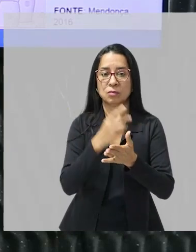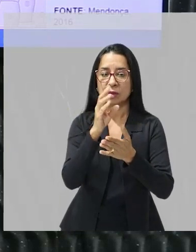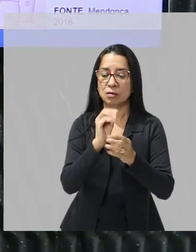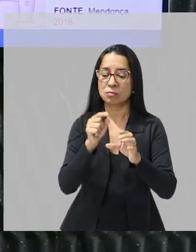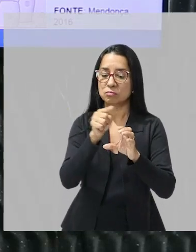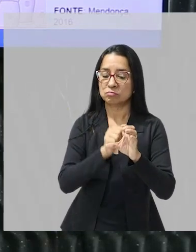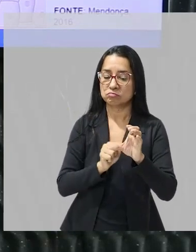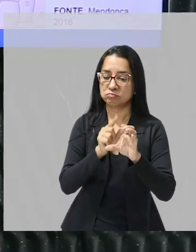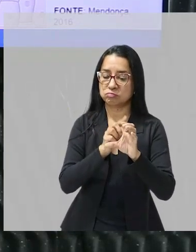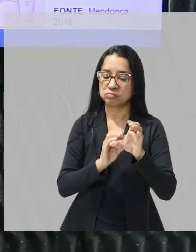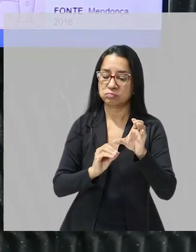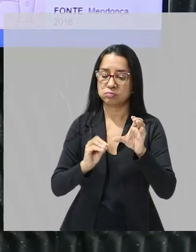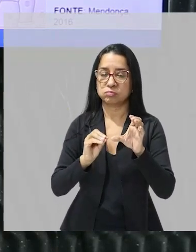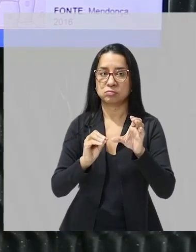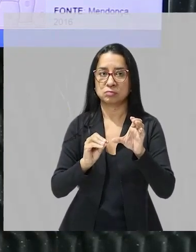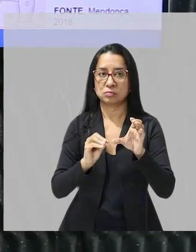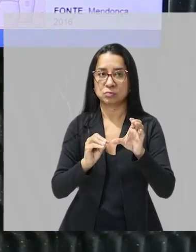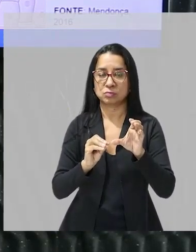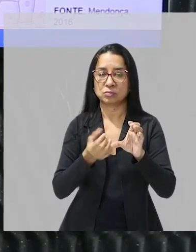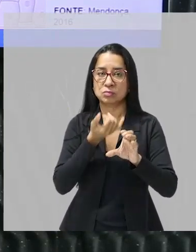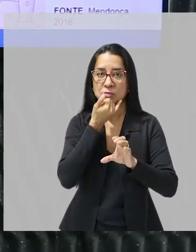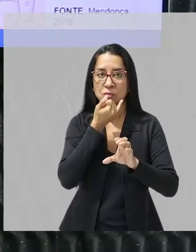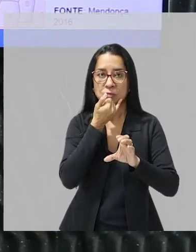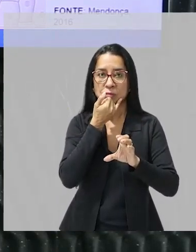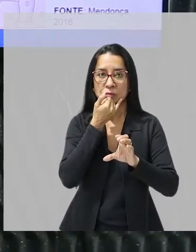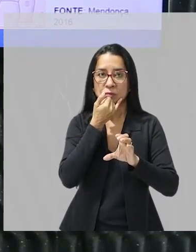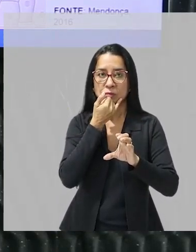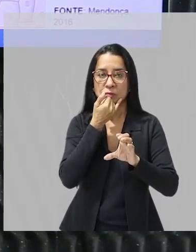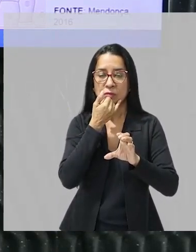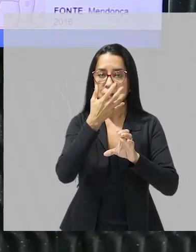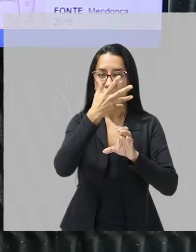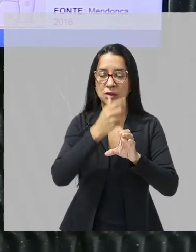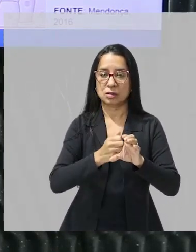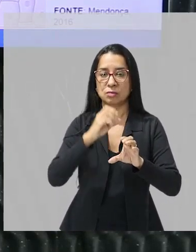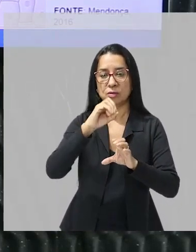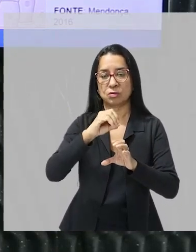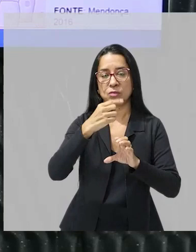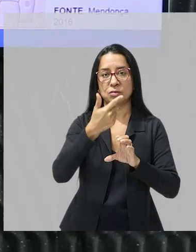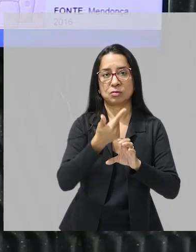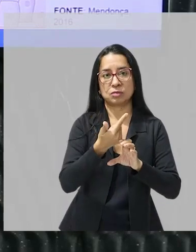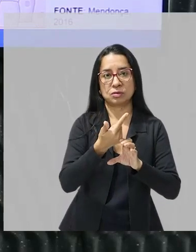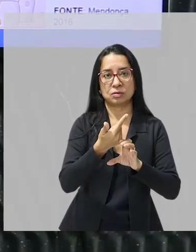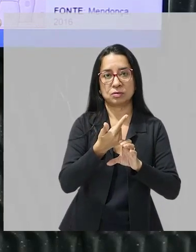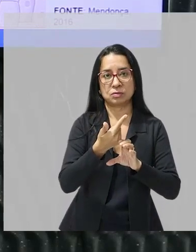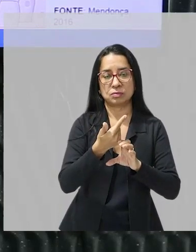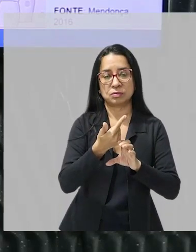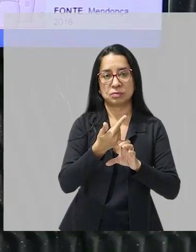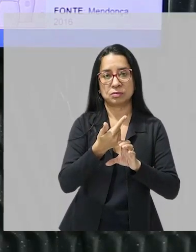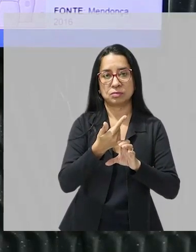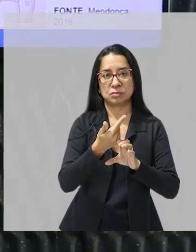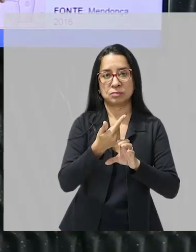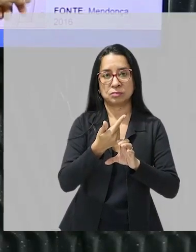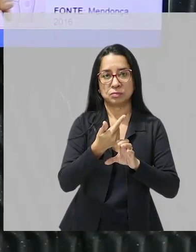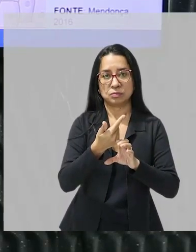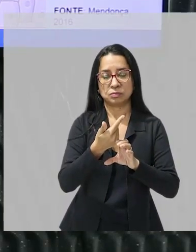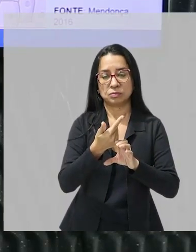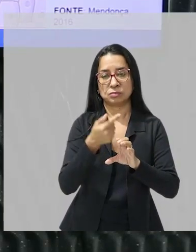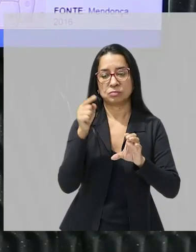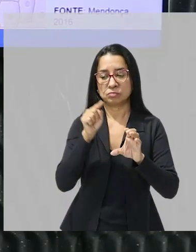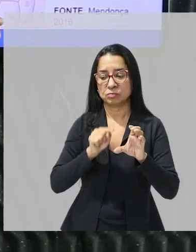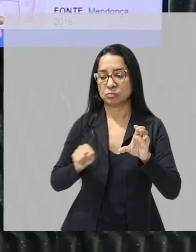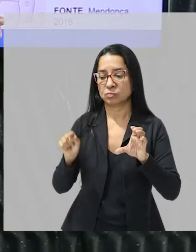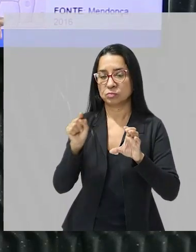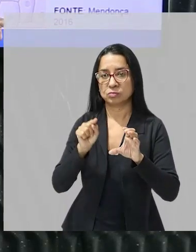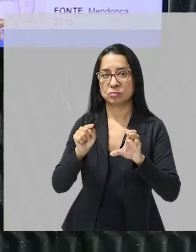entrega, aliás, desculpa, gente, ela está recebendo o oxigênio, tá, gente? A célula que está aqui nessa região,